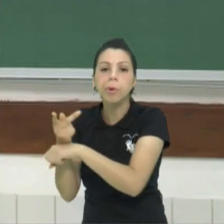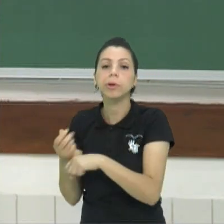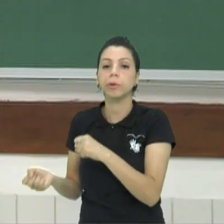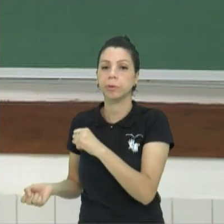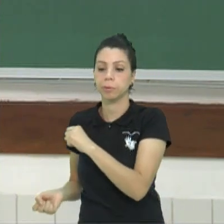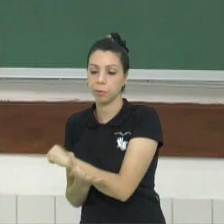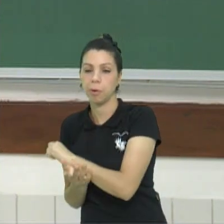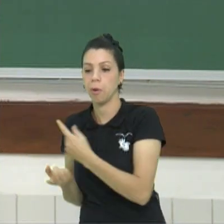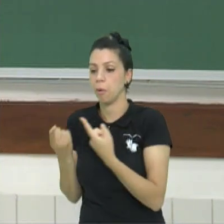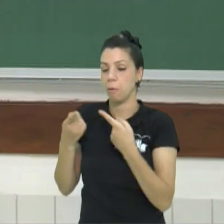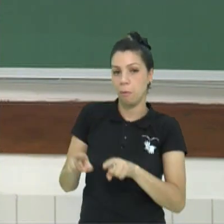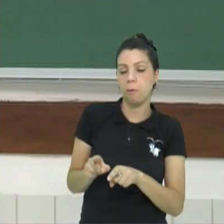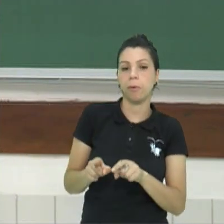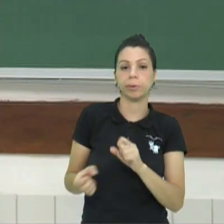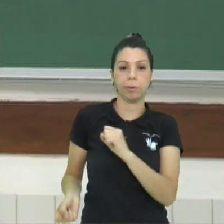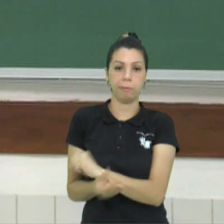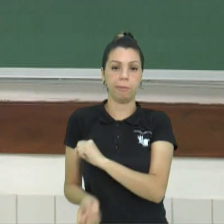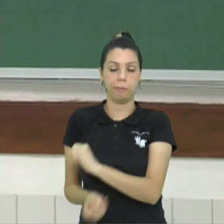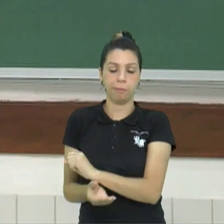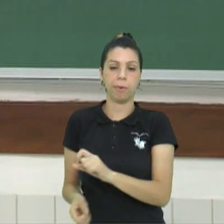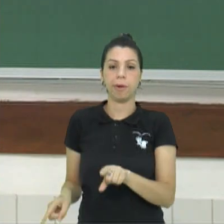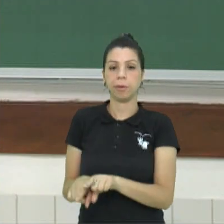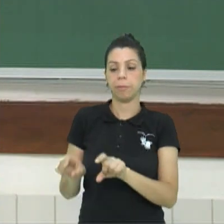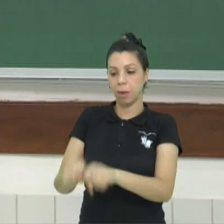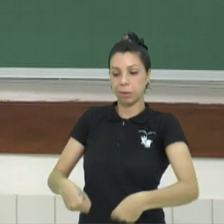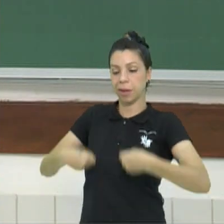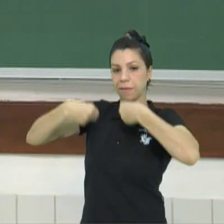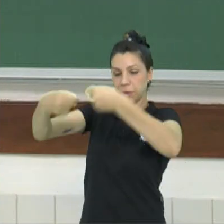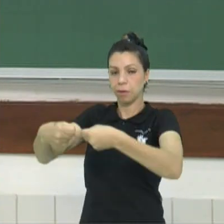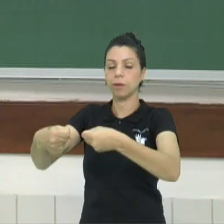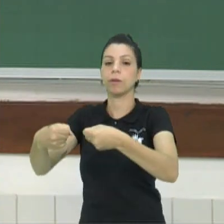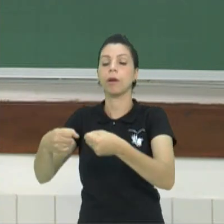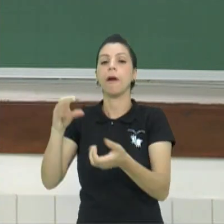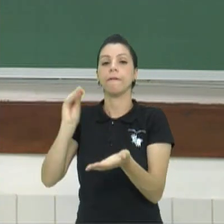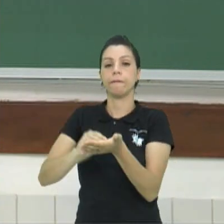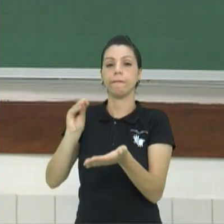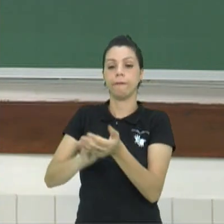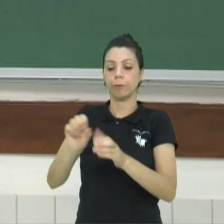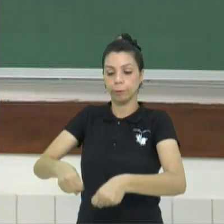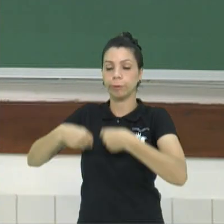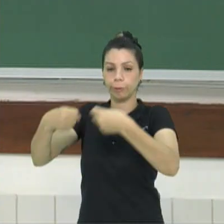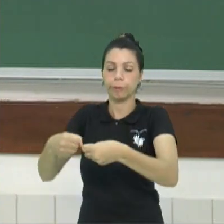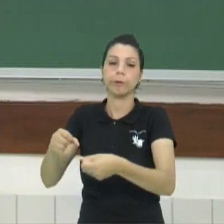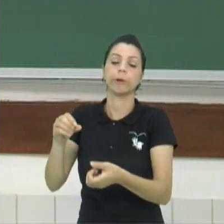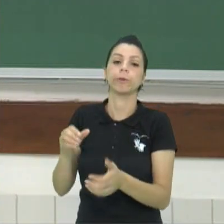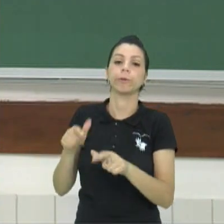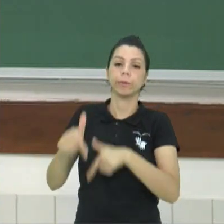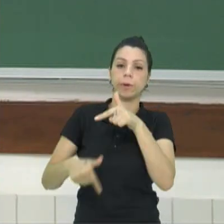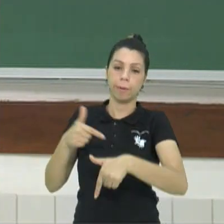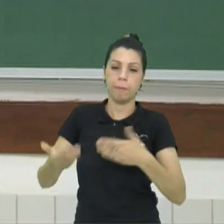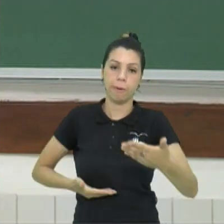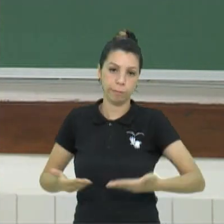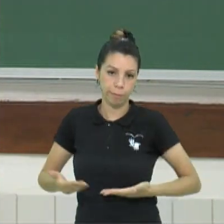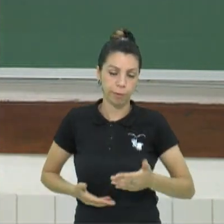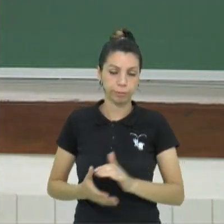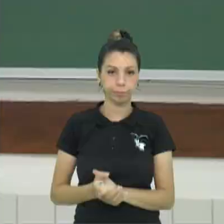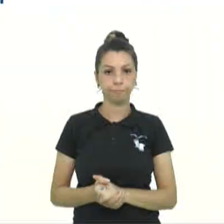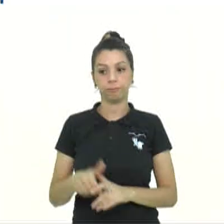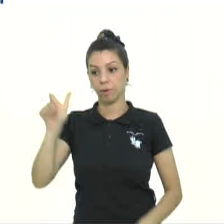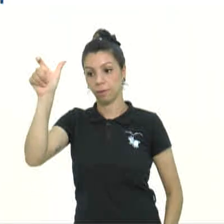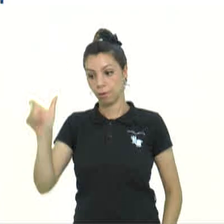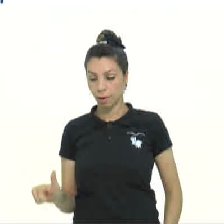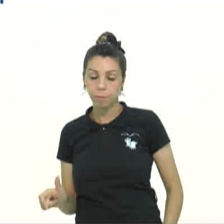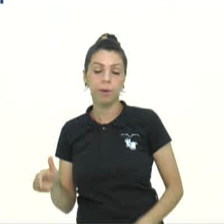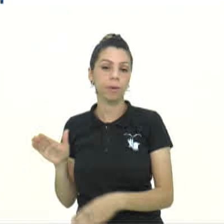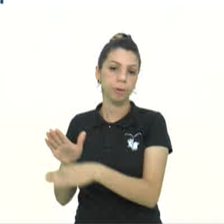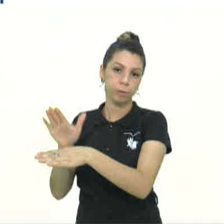combate à corrupção, o defender a eficiência do serviço público. Então, essas imagens do Collor ajudaram,